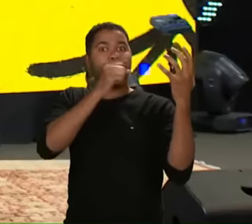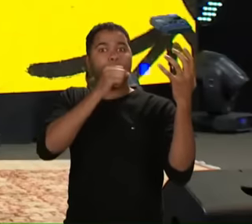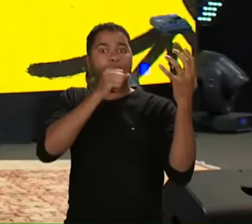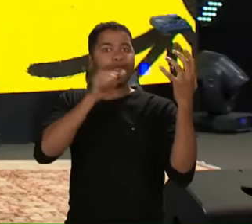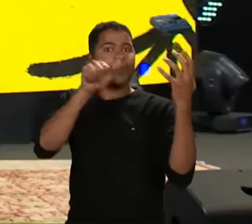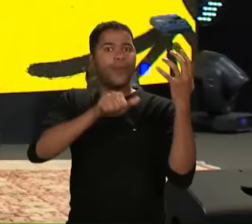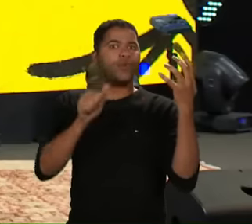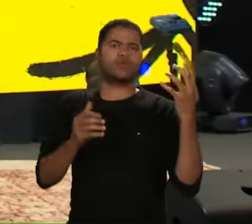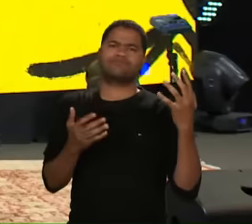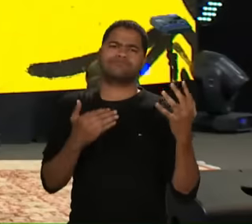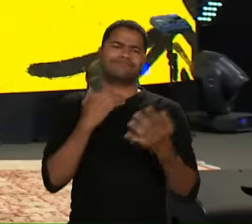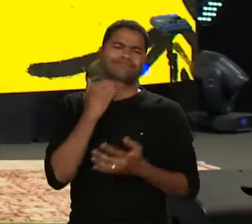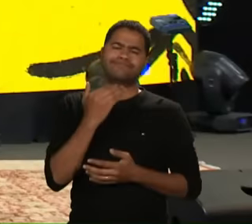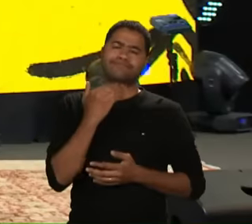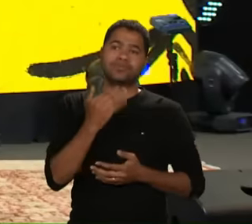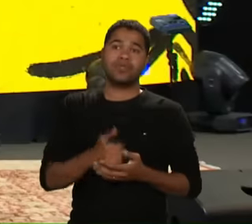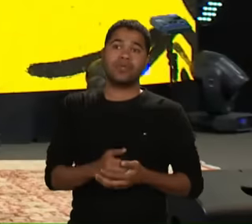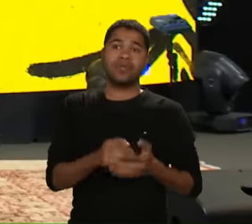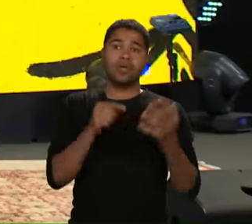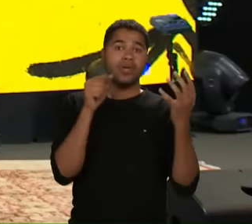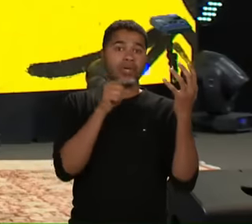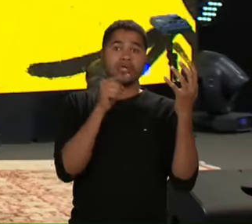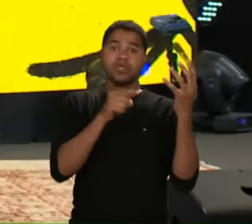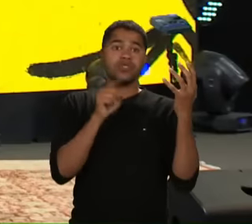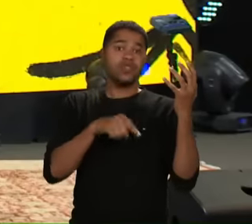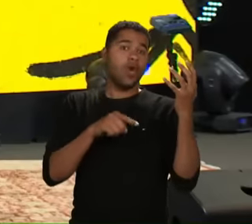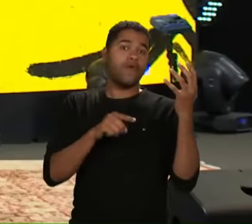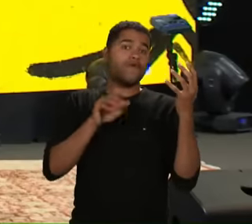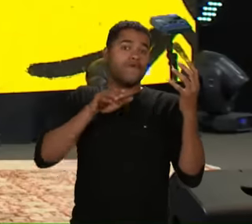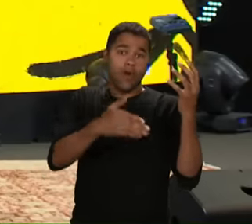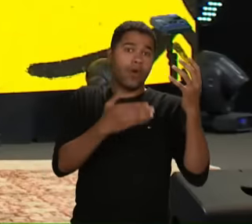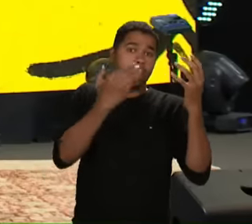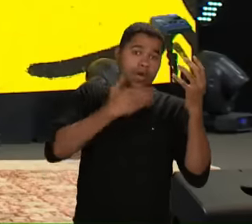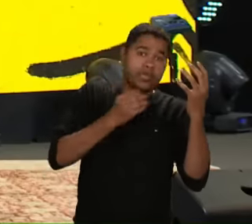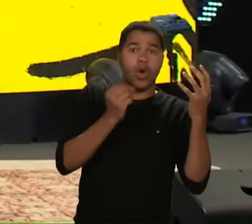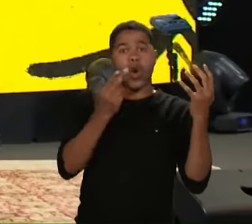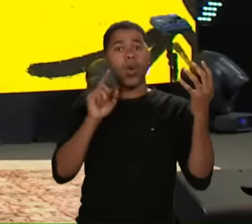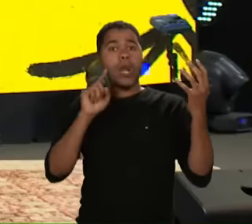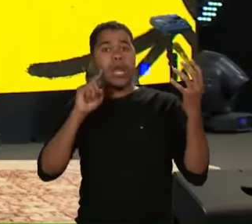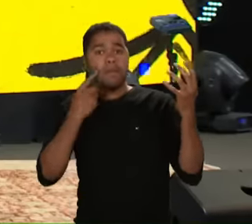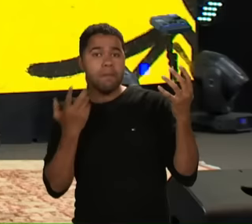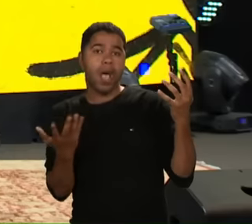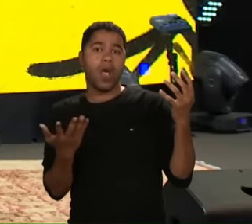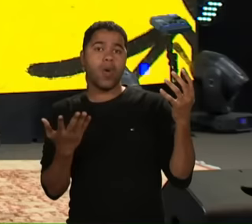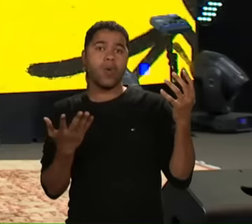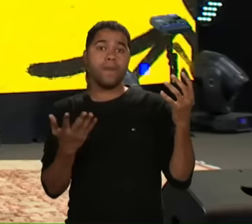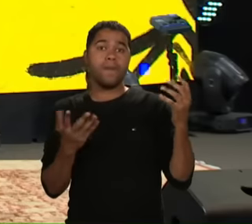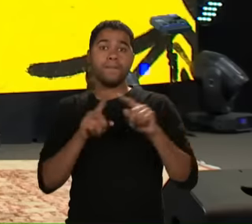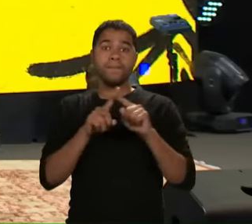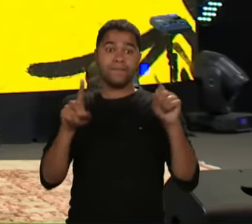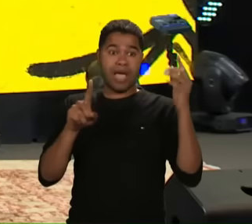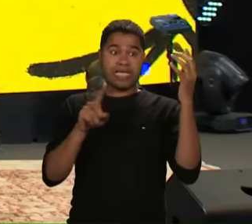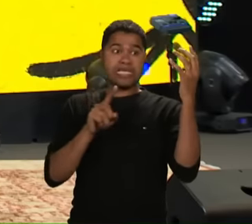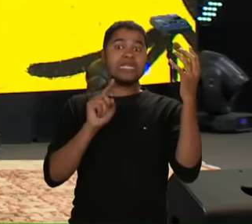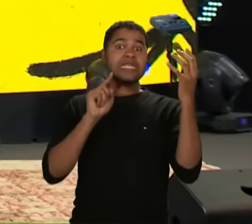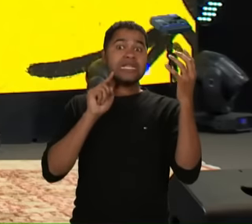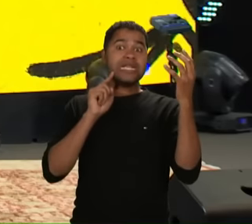O limoeiro só consegue produzir limões. Mas se você cortar o tronco do